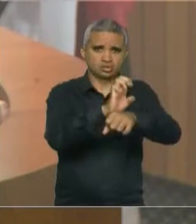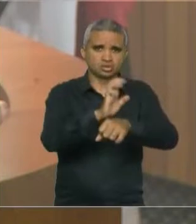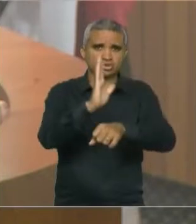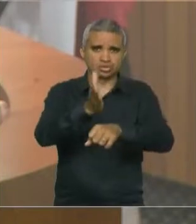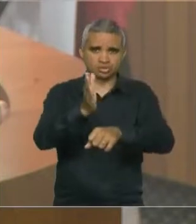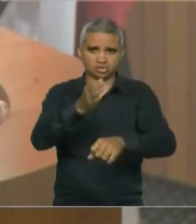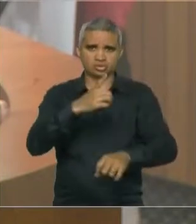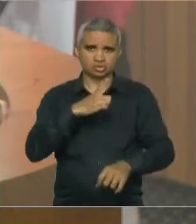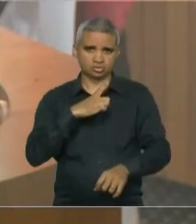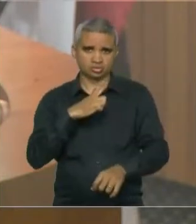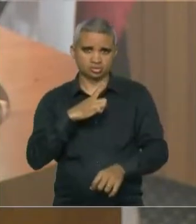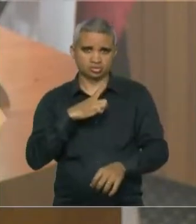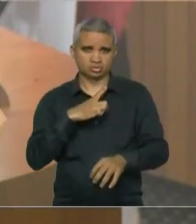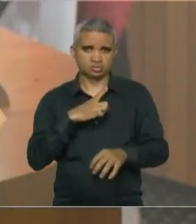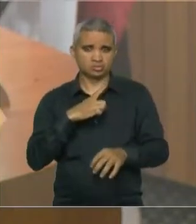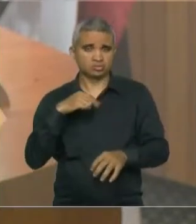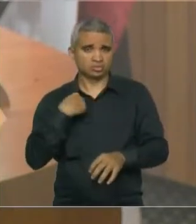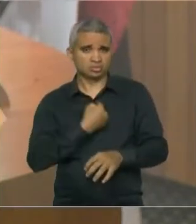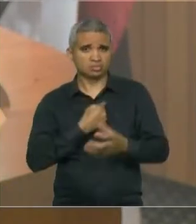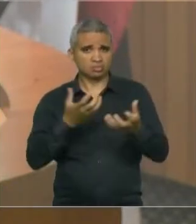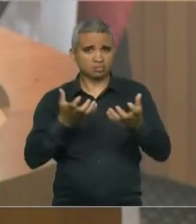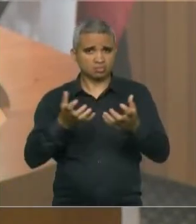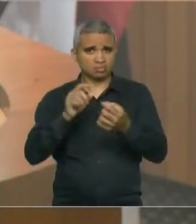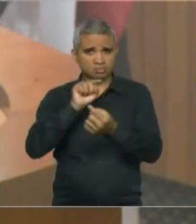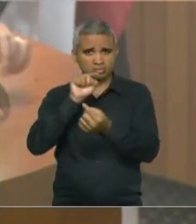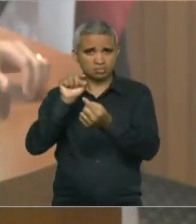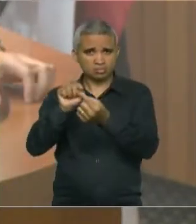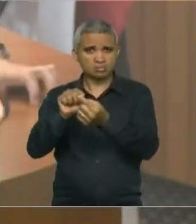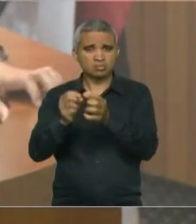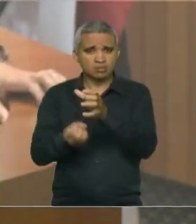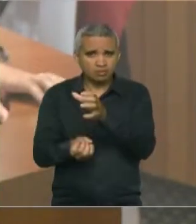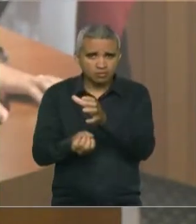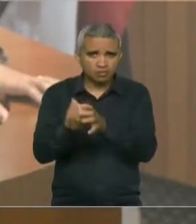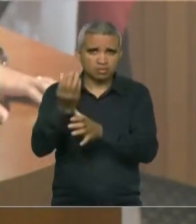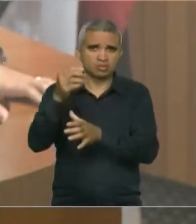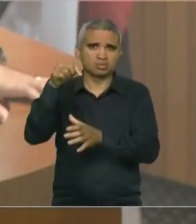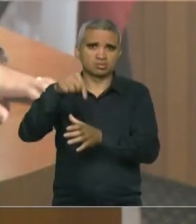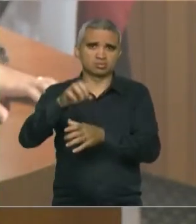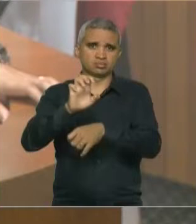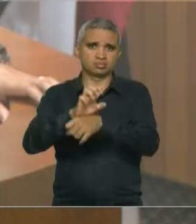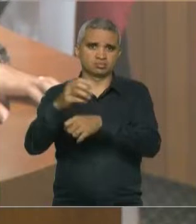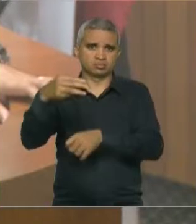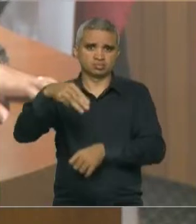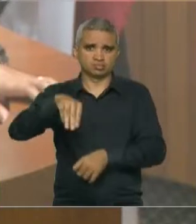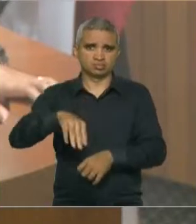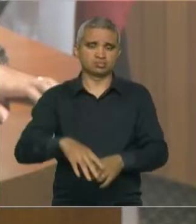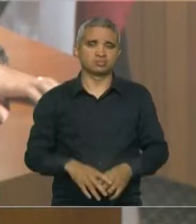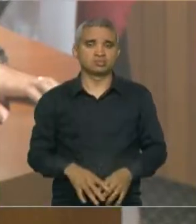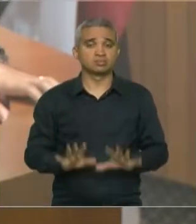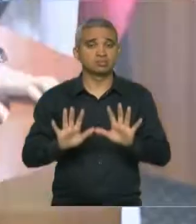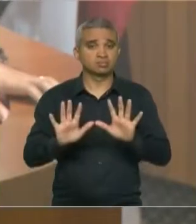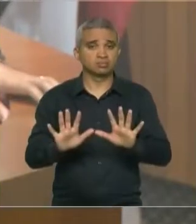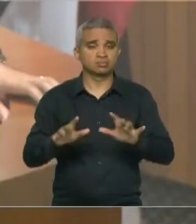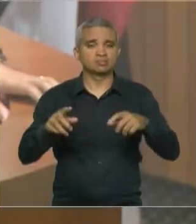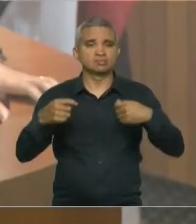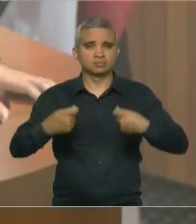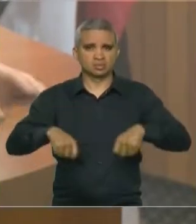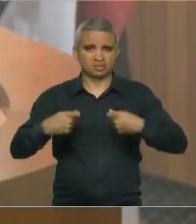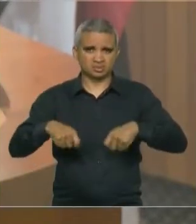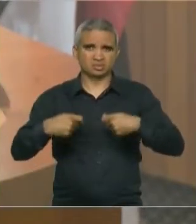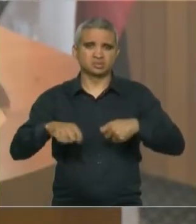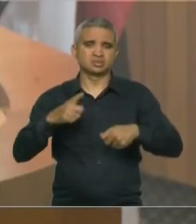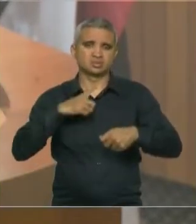e o nosso objetivo é implantá-los no estado do Maranhão. Obviamente que para isso a gente precisa de uma série de